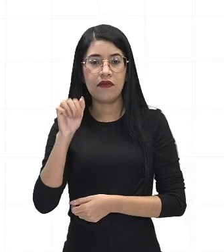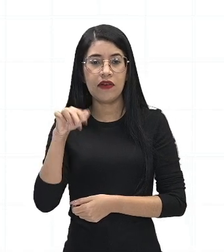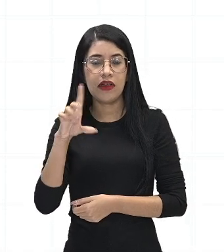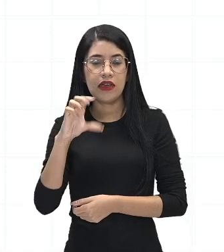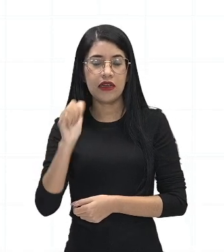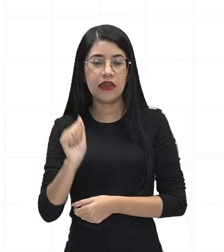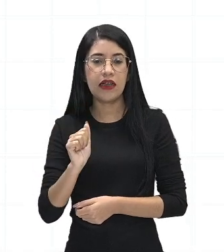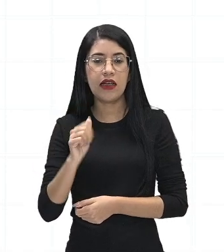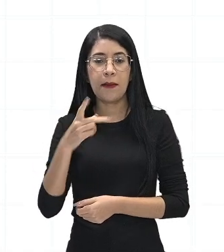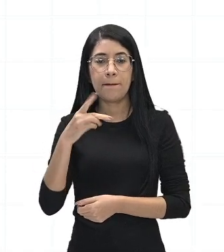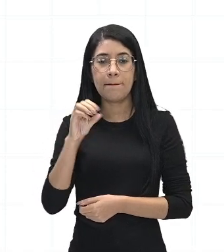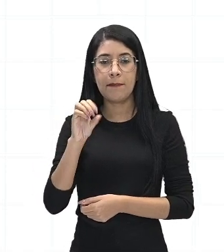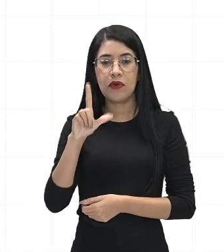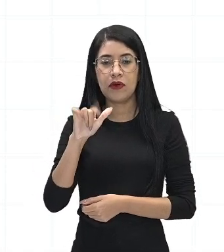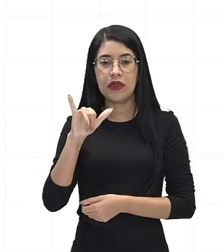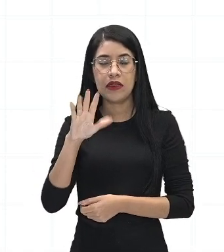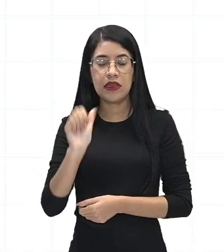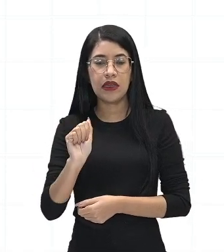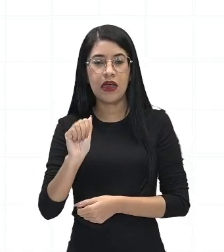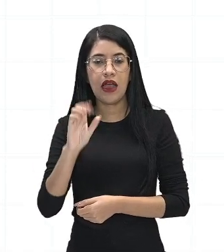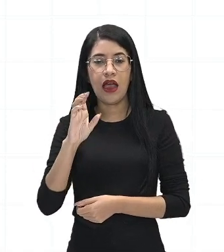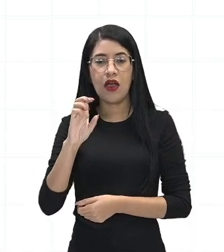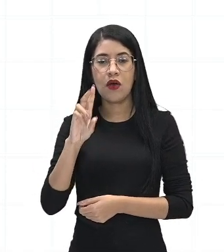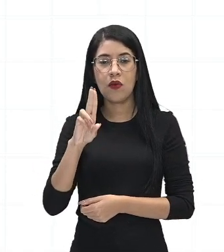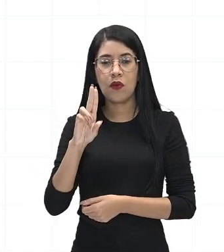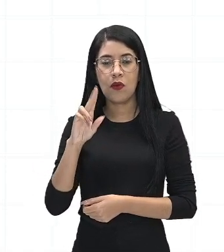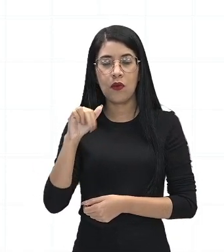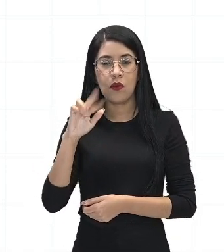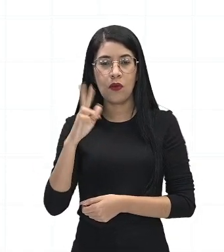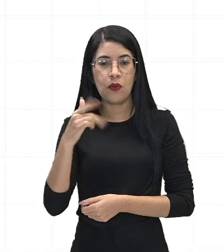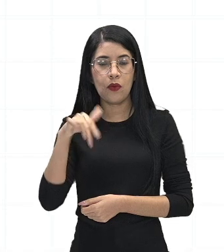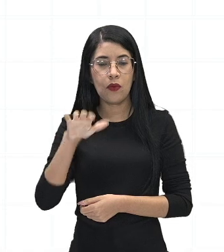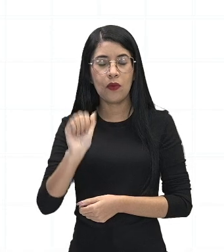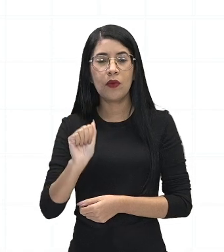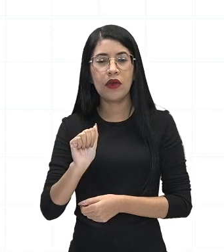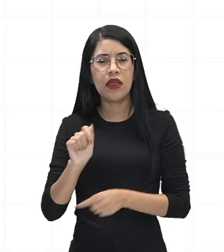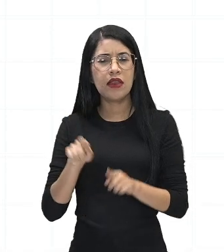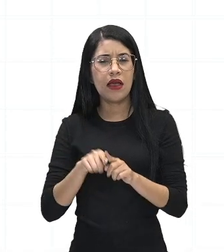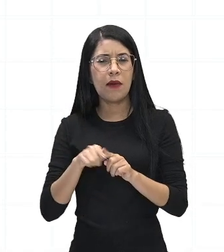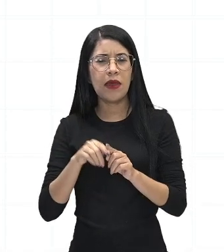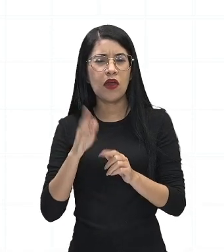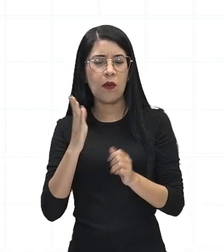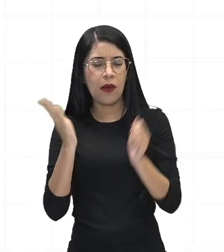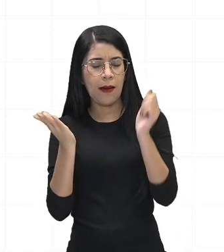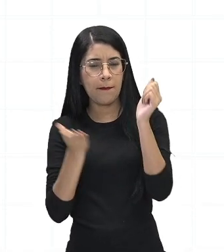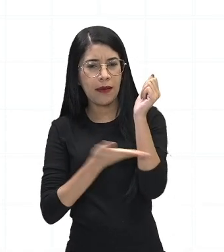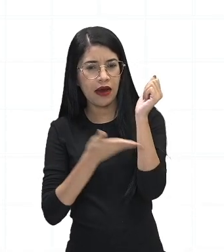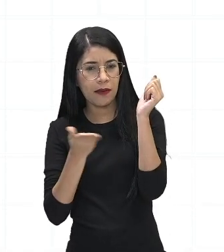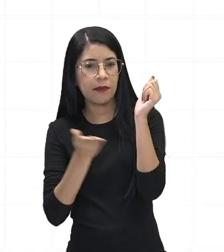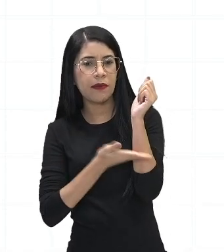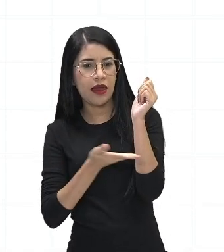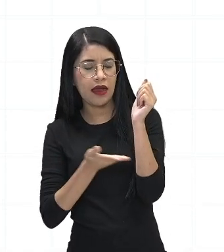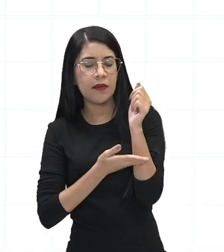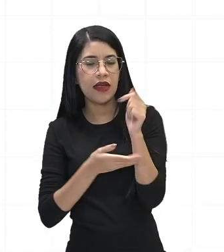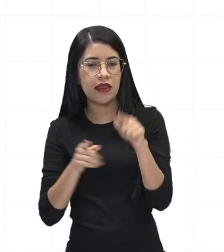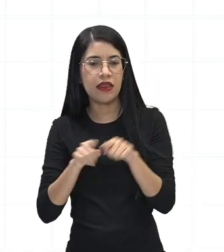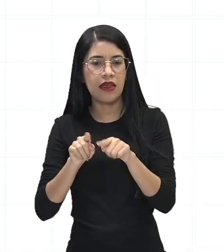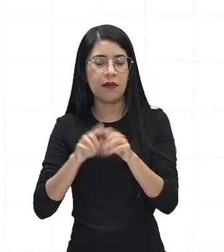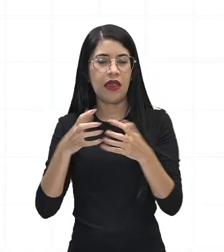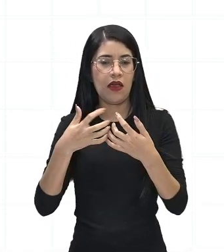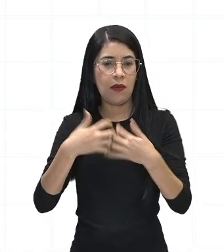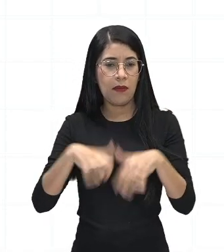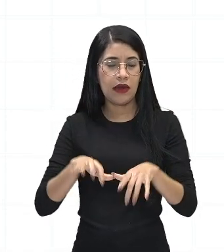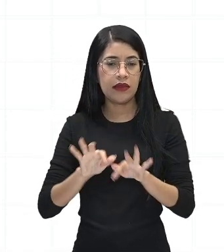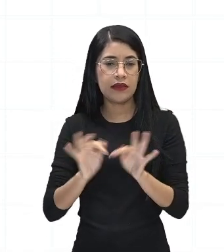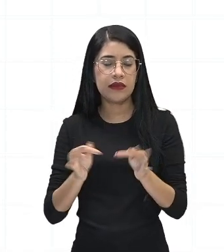a polia, a cunha, que a gente também pode falar aí do machado, né? Ele é um exemplo de máquina simples,